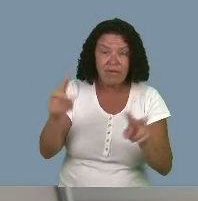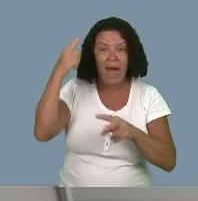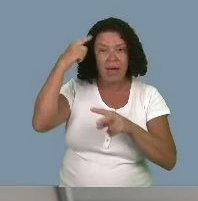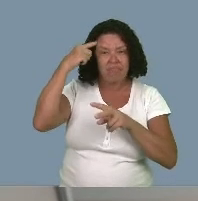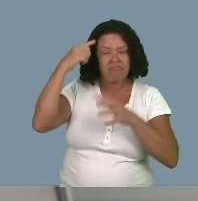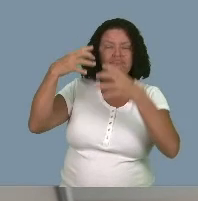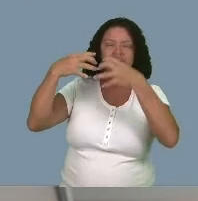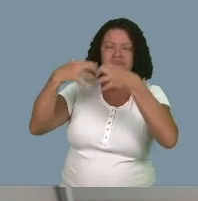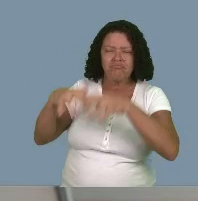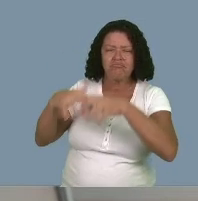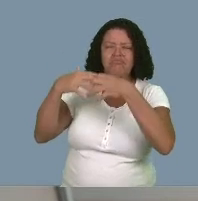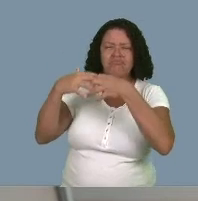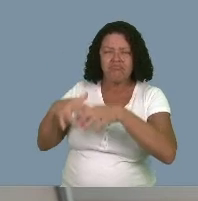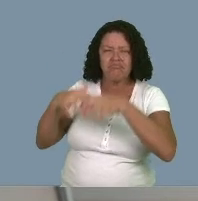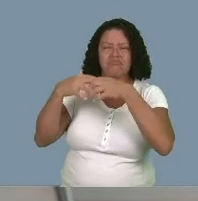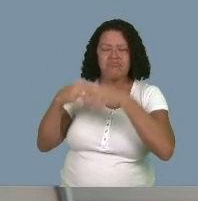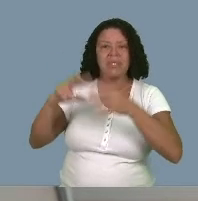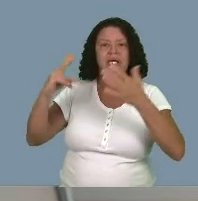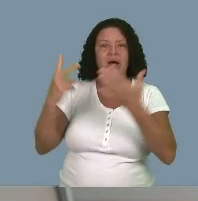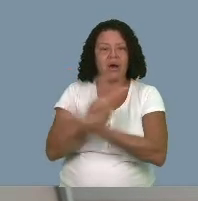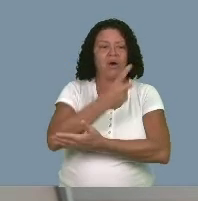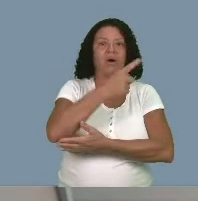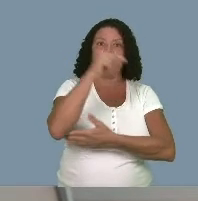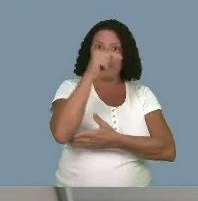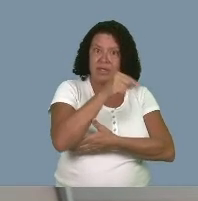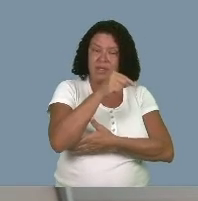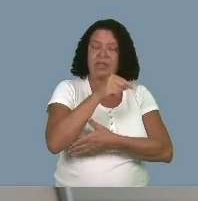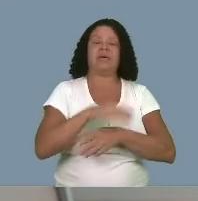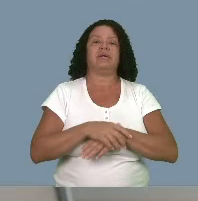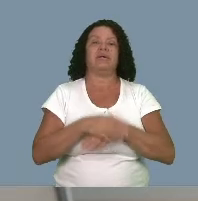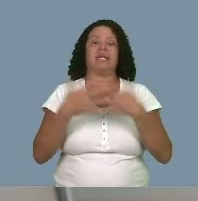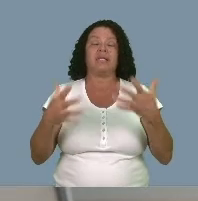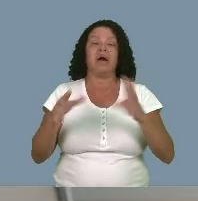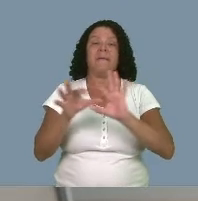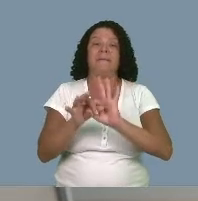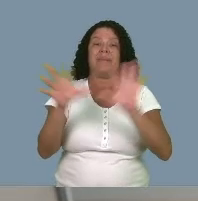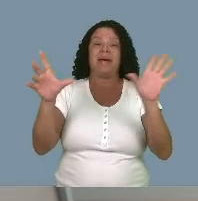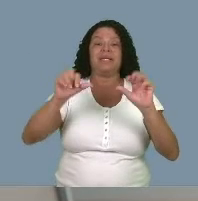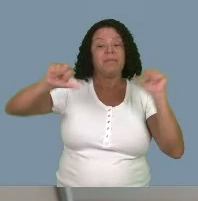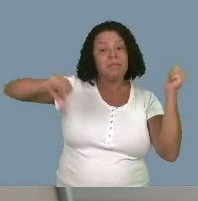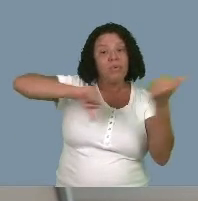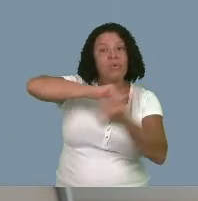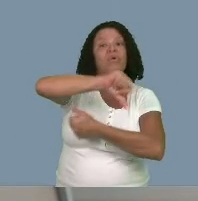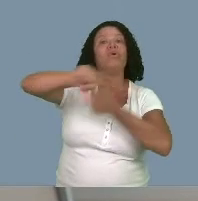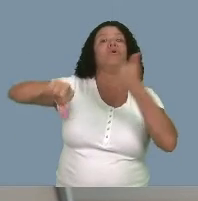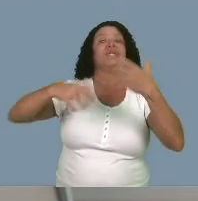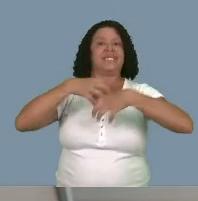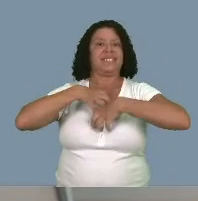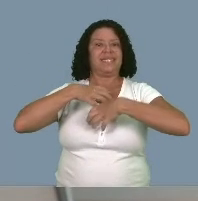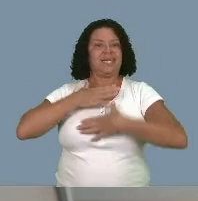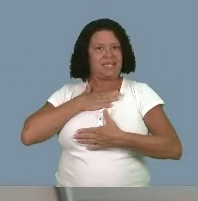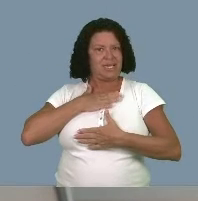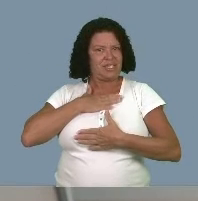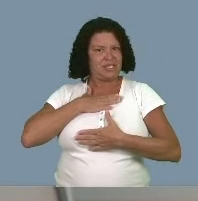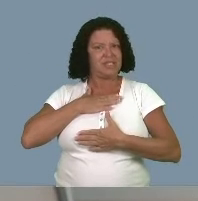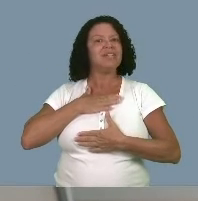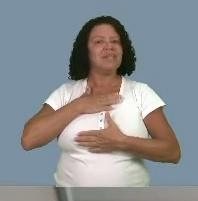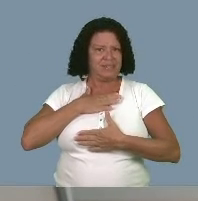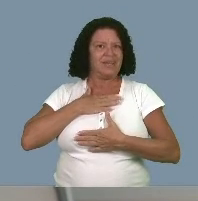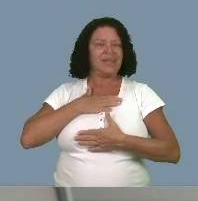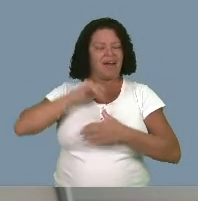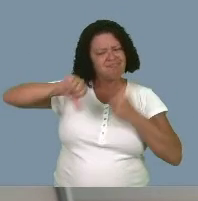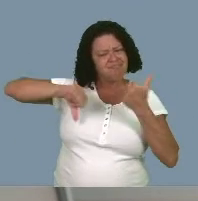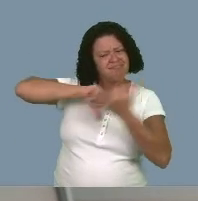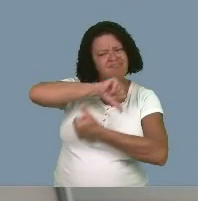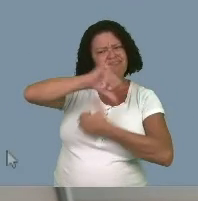em cima de tudo isso que está acontecendo, permitindo então uma modificação dentro de nós, né, uma